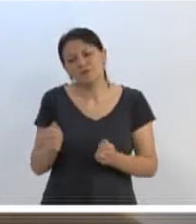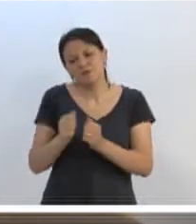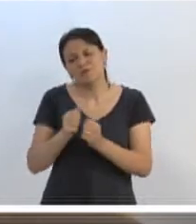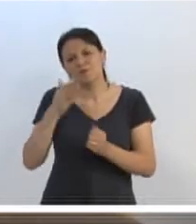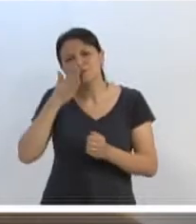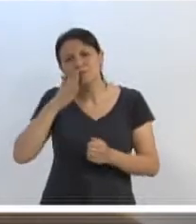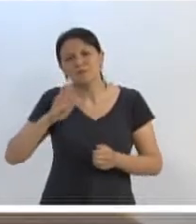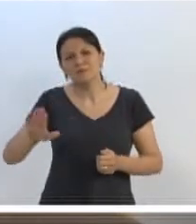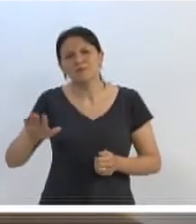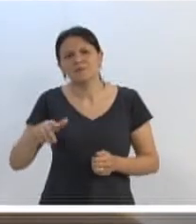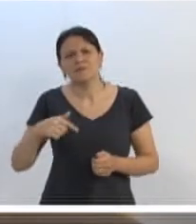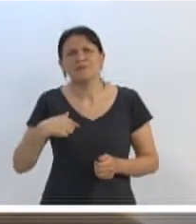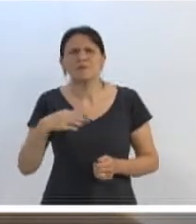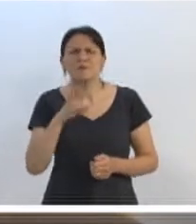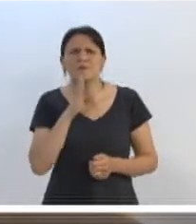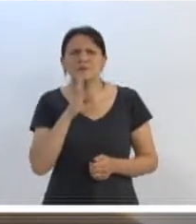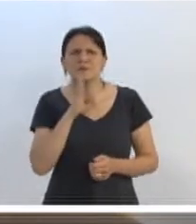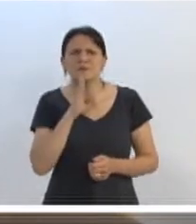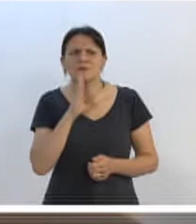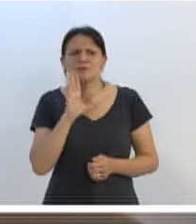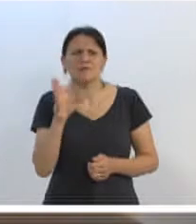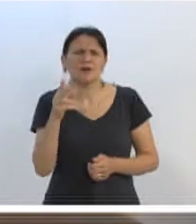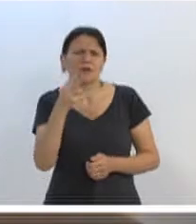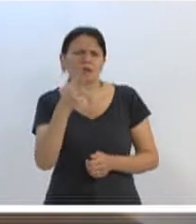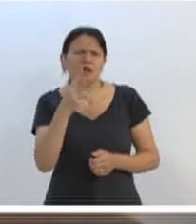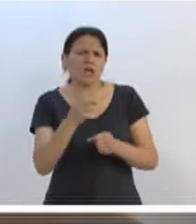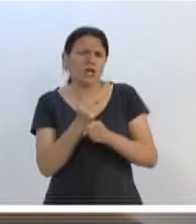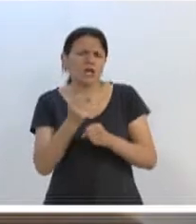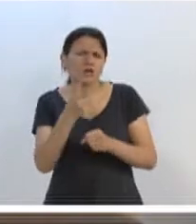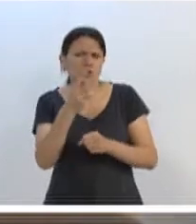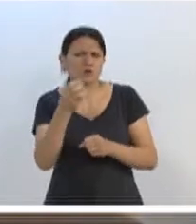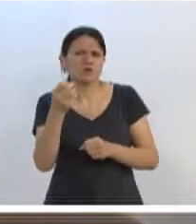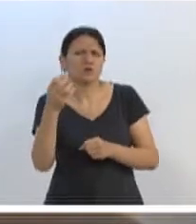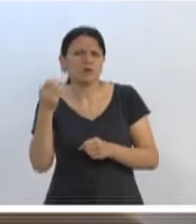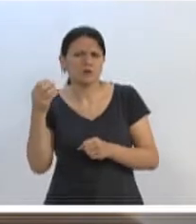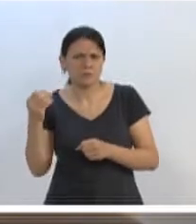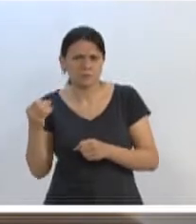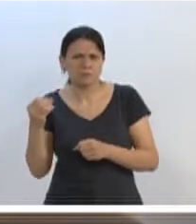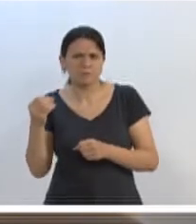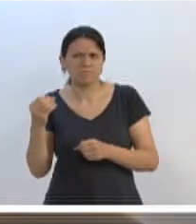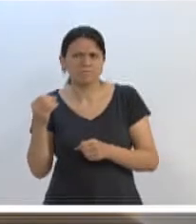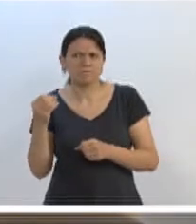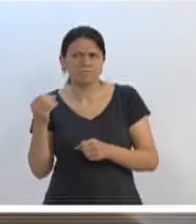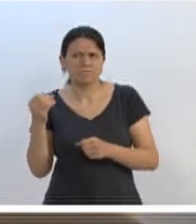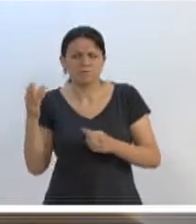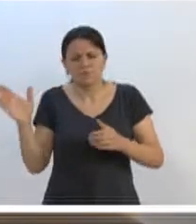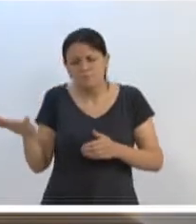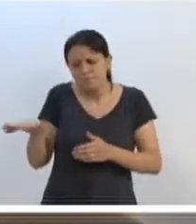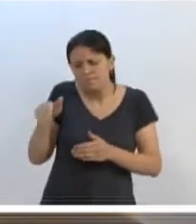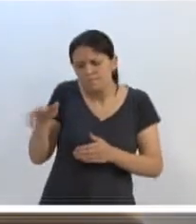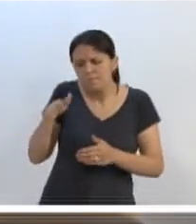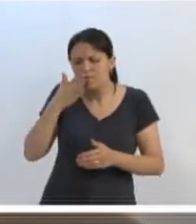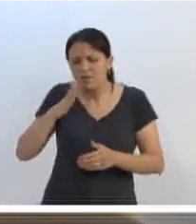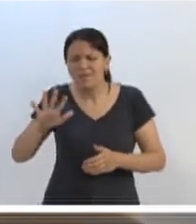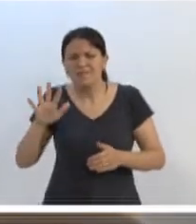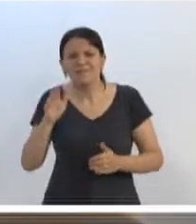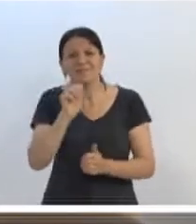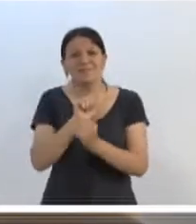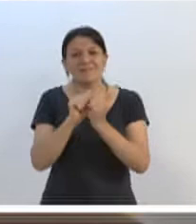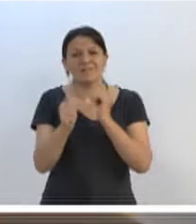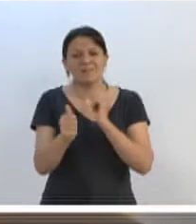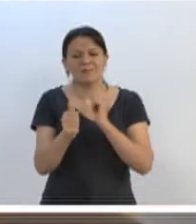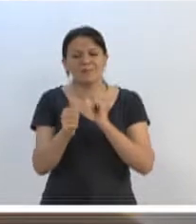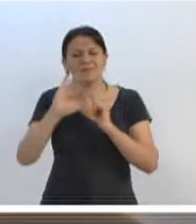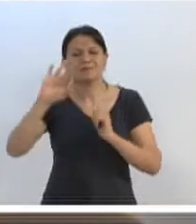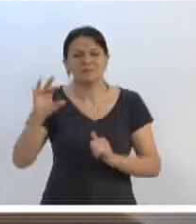conheço meu trabalho já desde o ano 2000, onde sempre vem trazendo as crianças para a área do esporte, dando oportunidade para